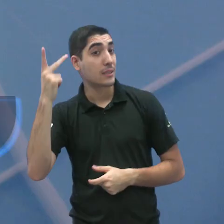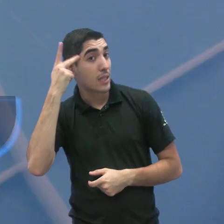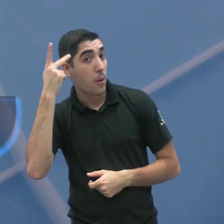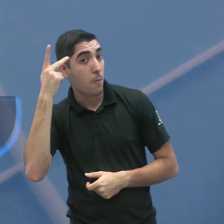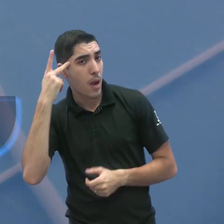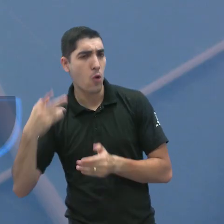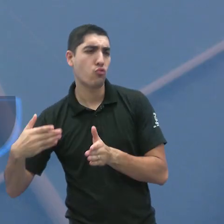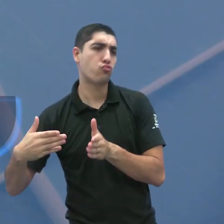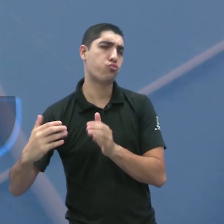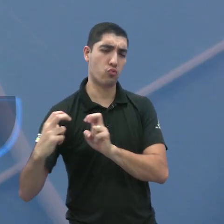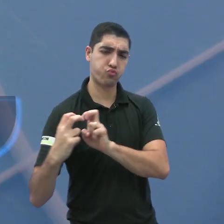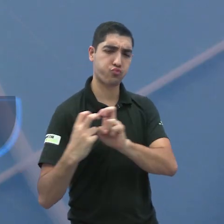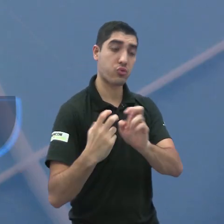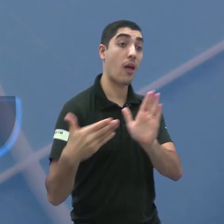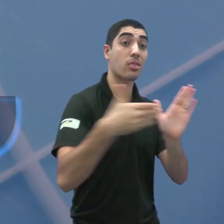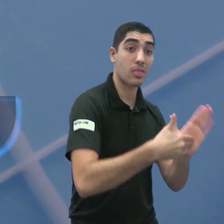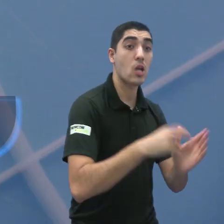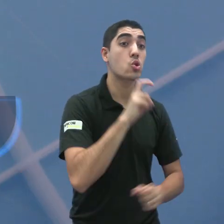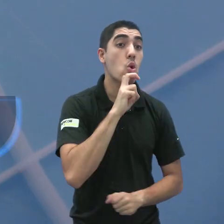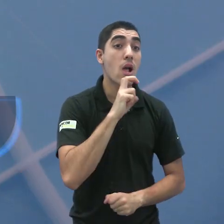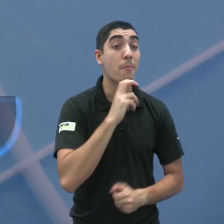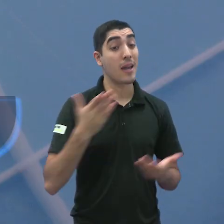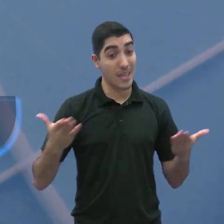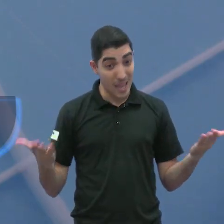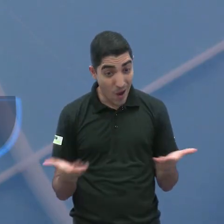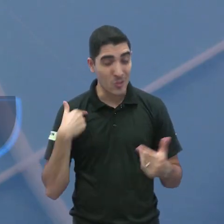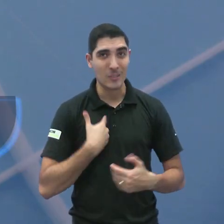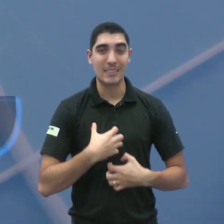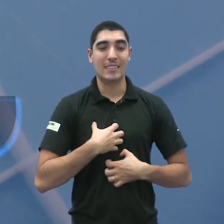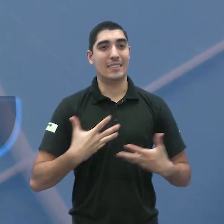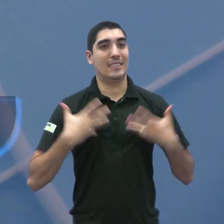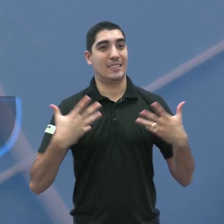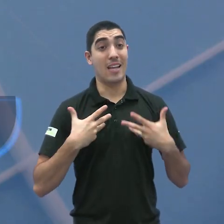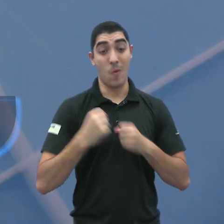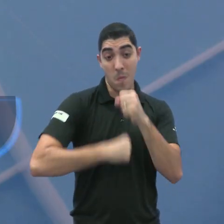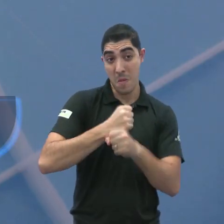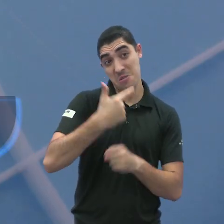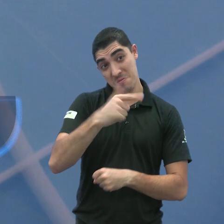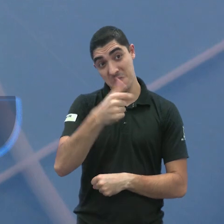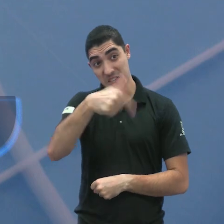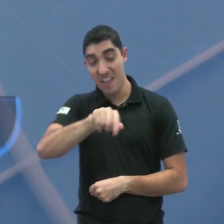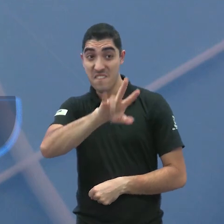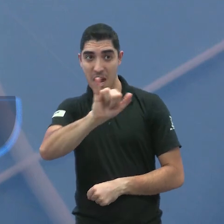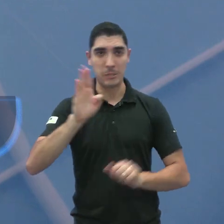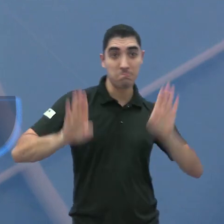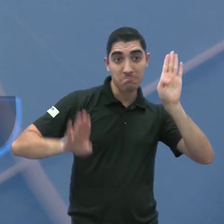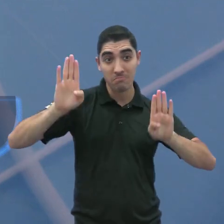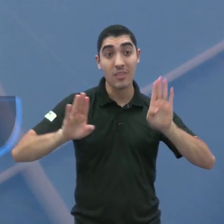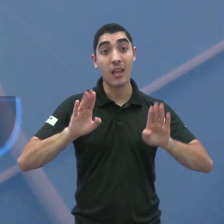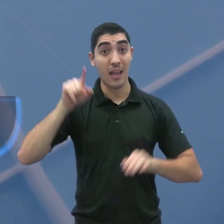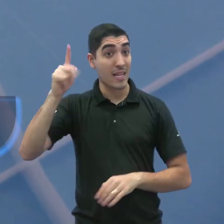Sorocaba e, para nossa alegria, acho que 2027 vem o leilão do trem de São